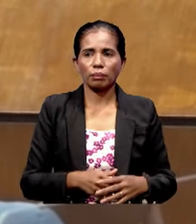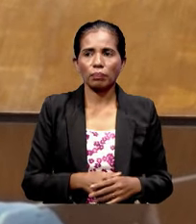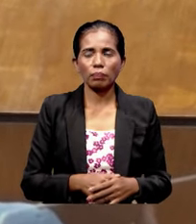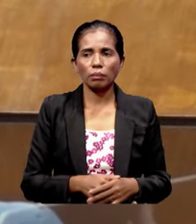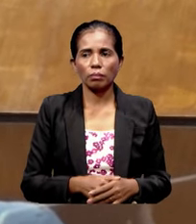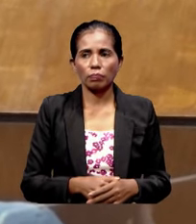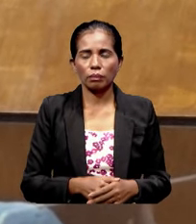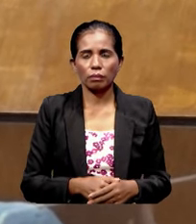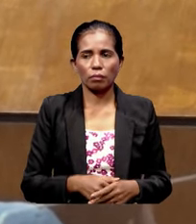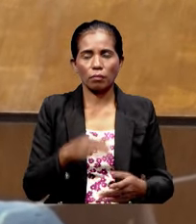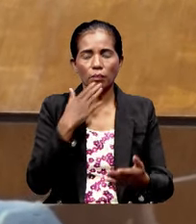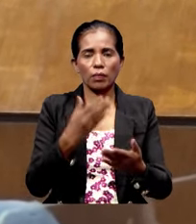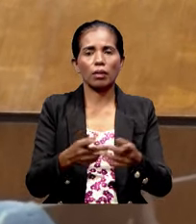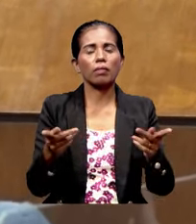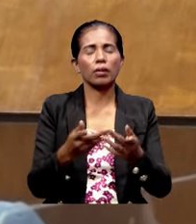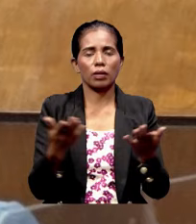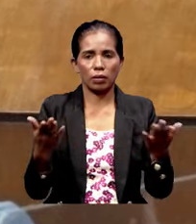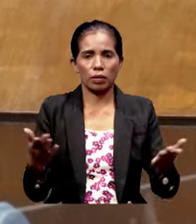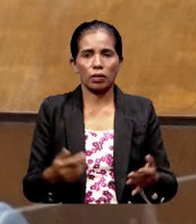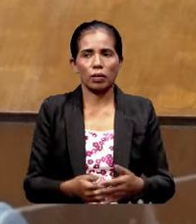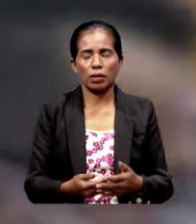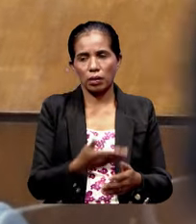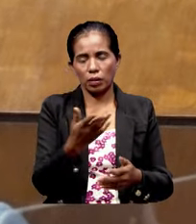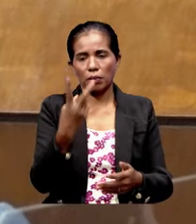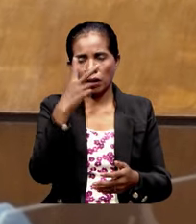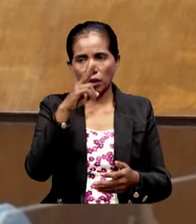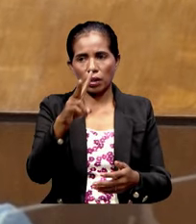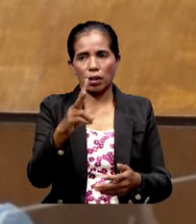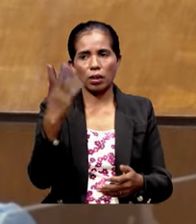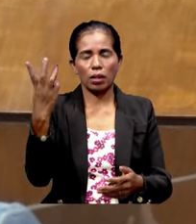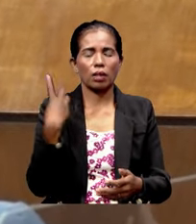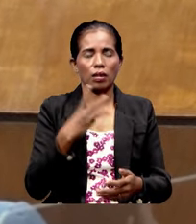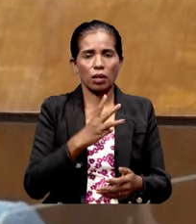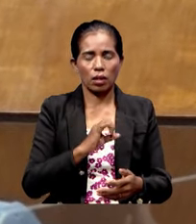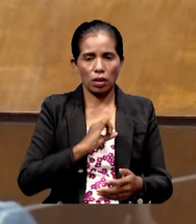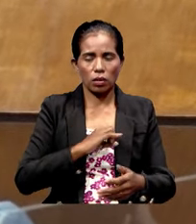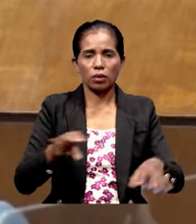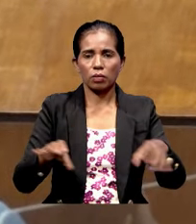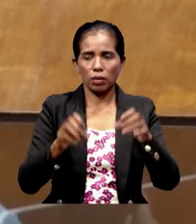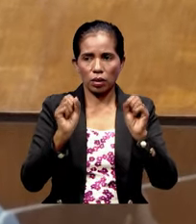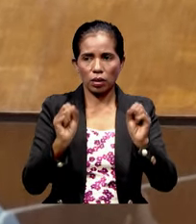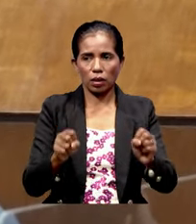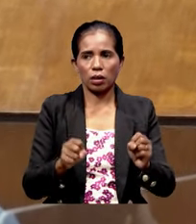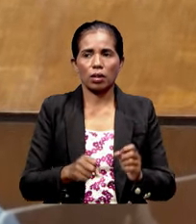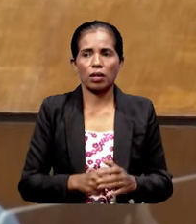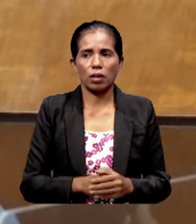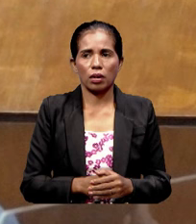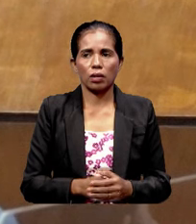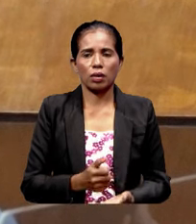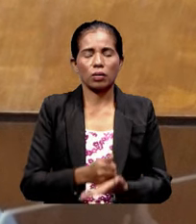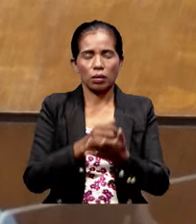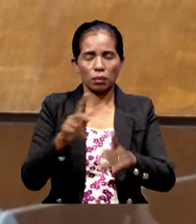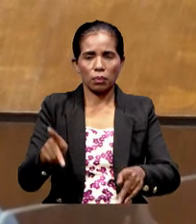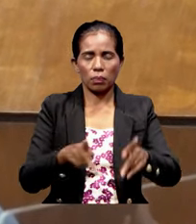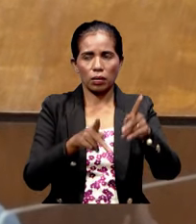vai bens correntes, né, em verit. Bens correntes, né, então vai ter a mim, ao serviço para a tabela, ao bem. Atendimento para o público, por